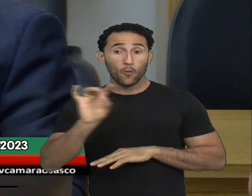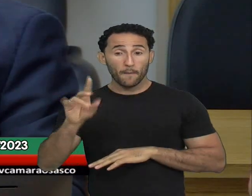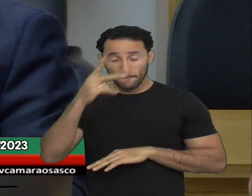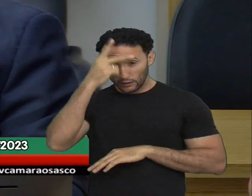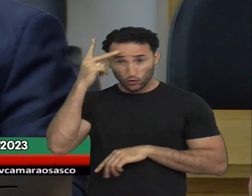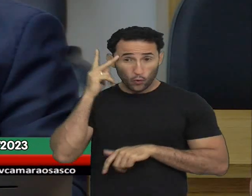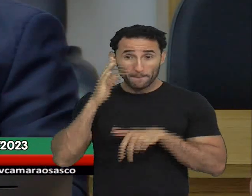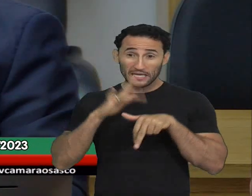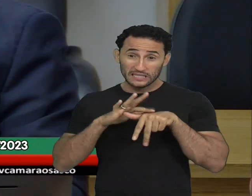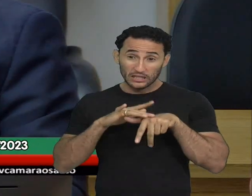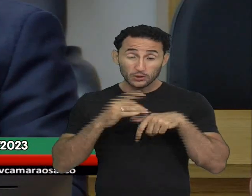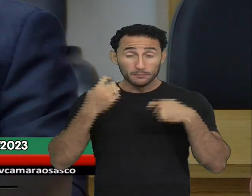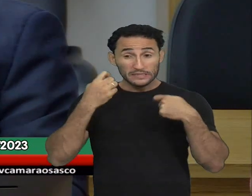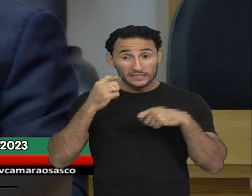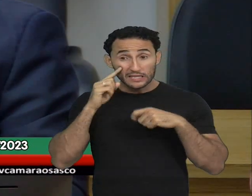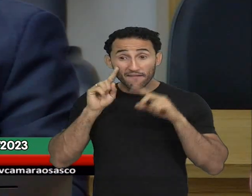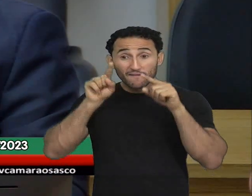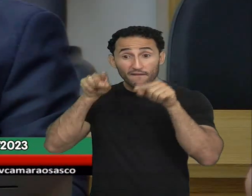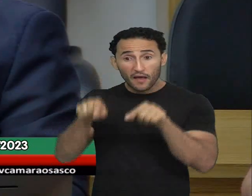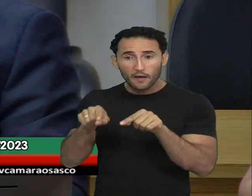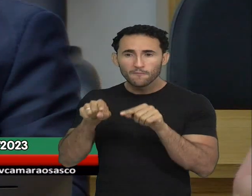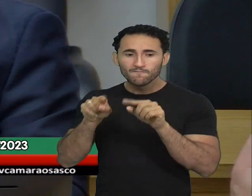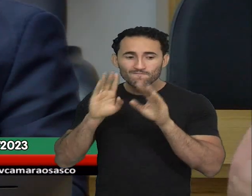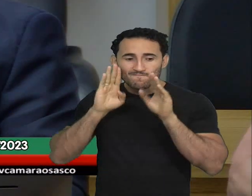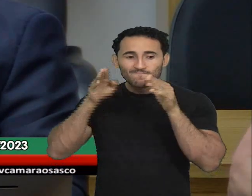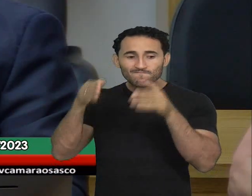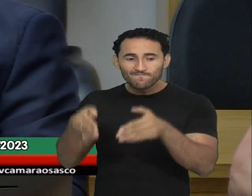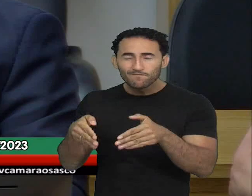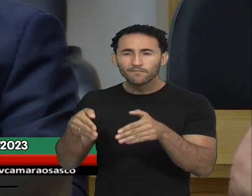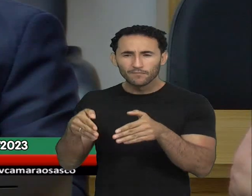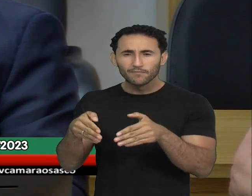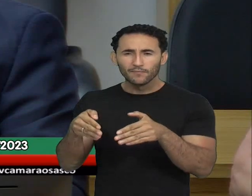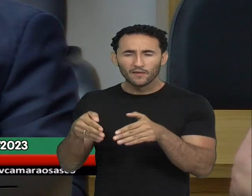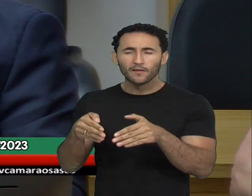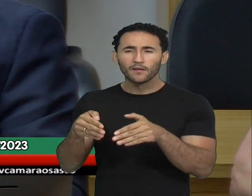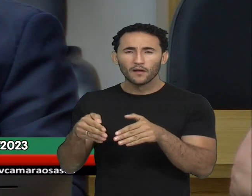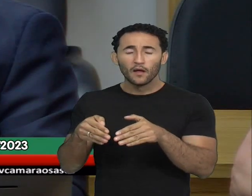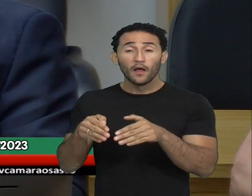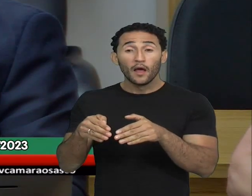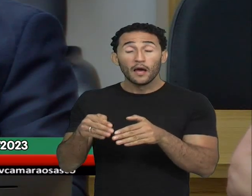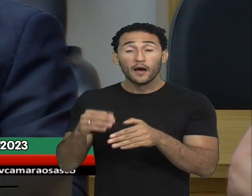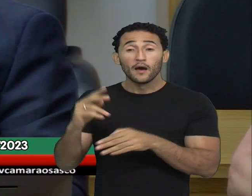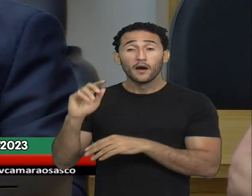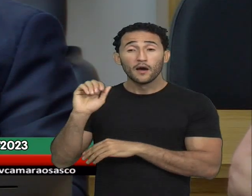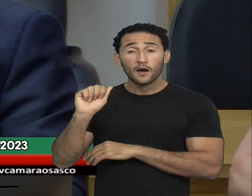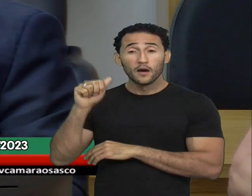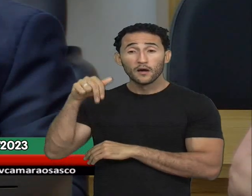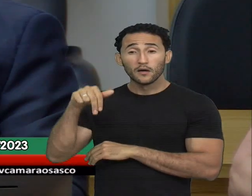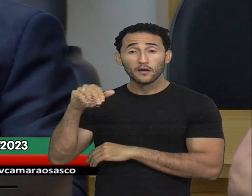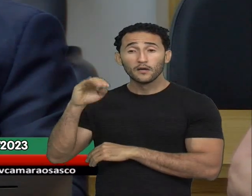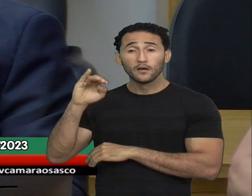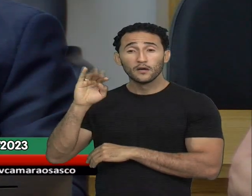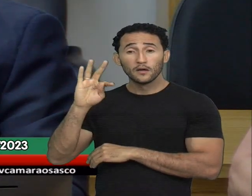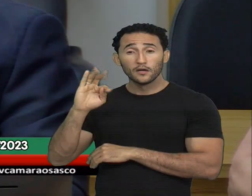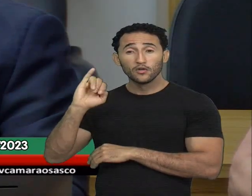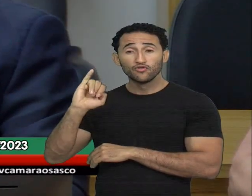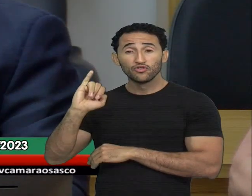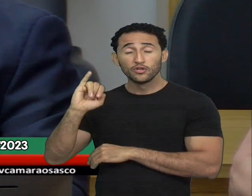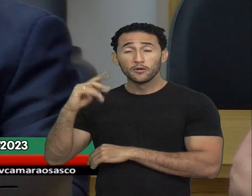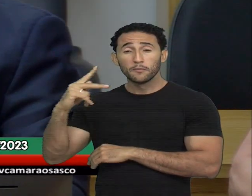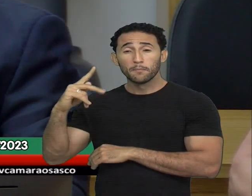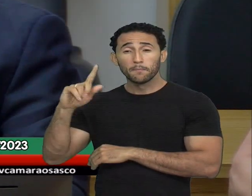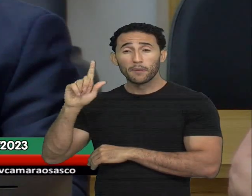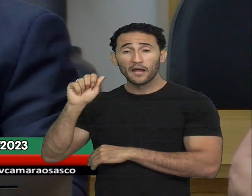uma unidade, né? O antiplaquetário é um remédio que usa para que não forme o coágulo, não forme o